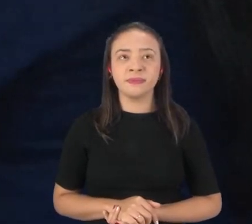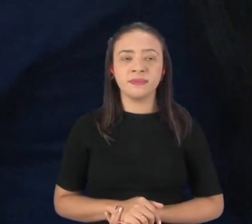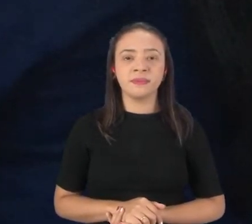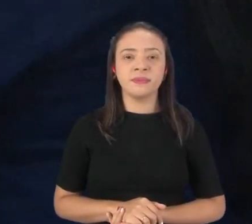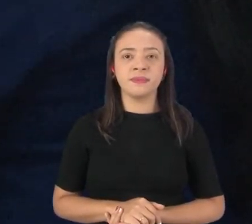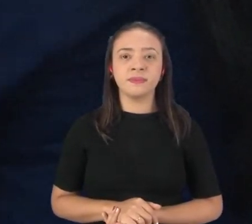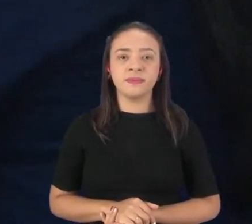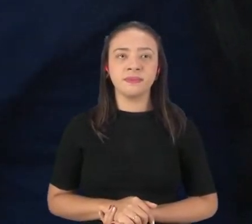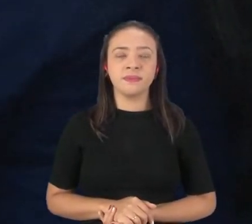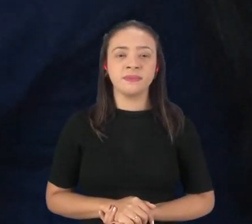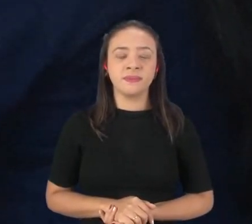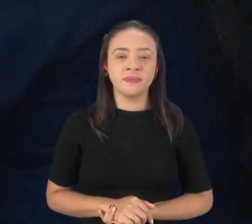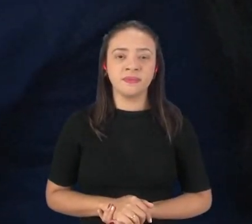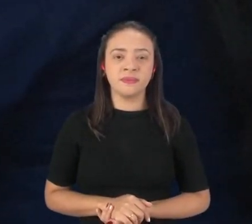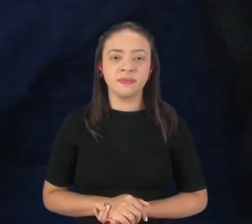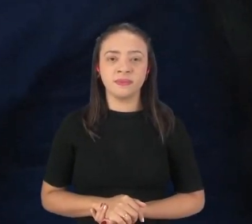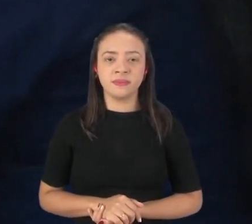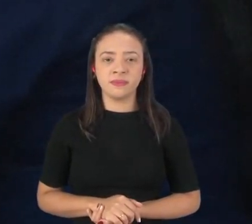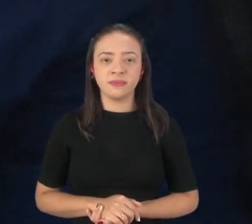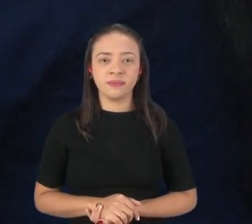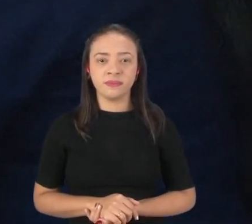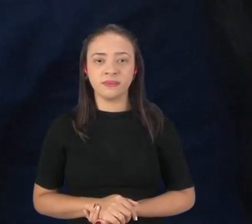Esse aqui é um tracinho, né?